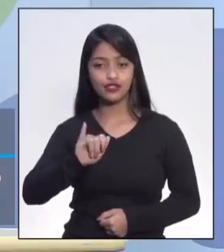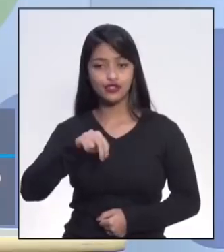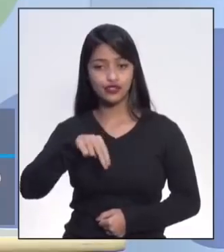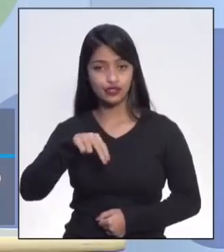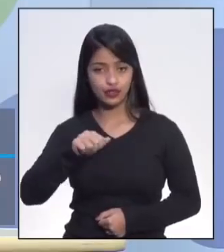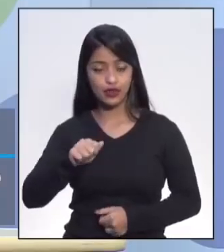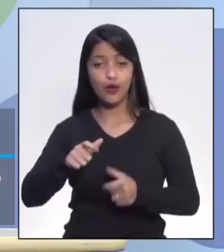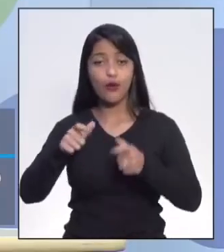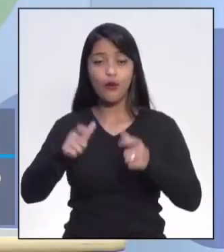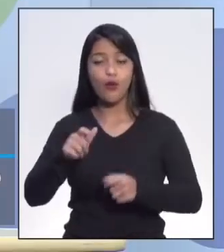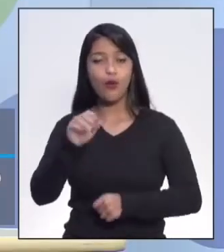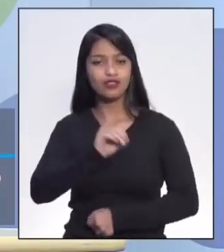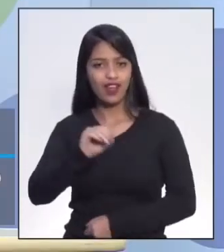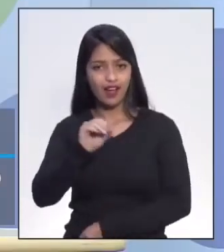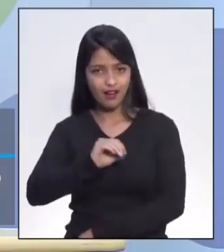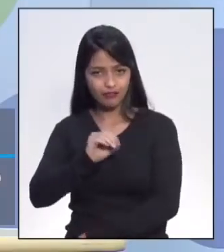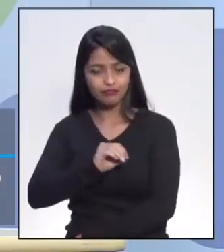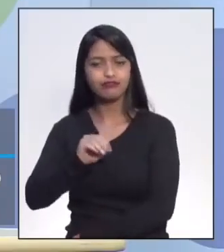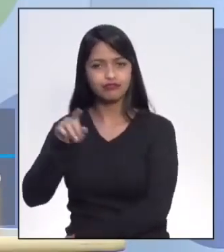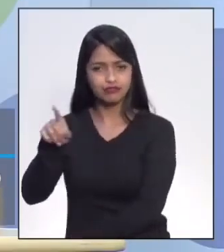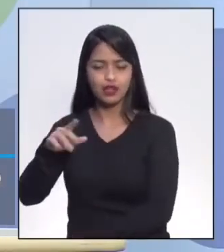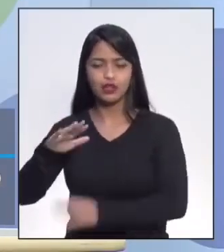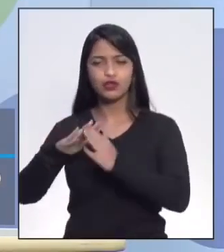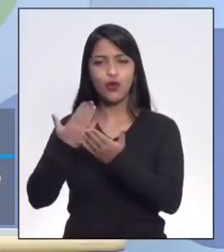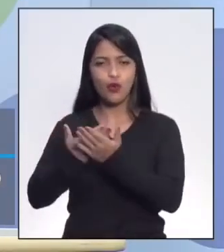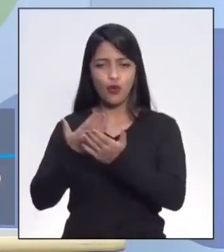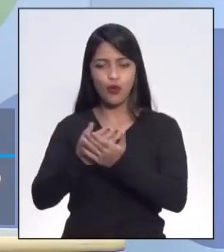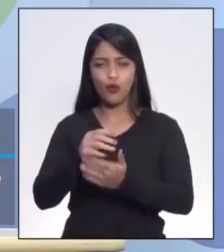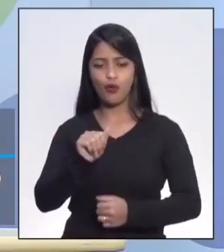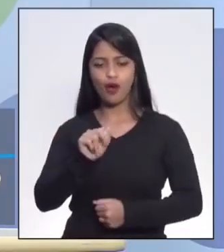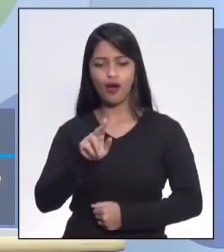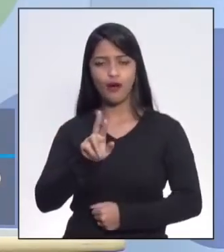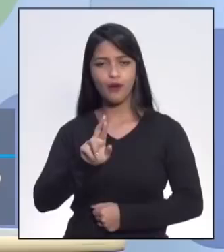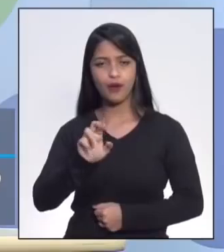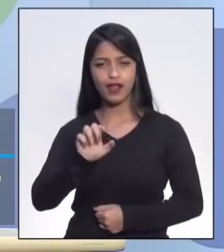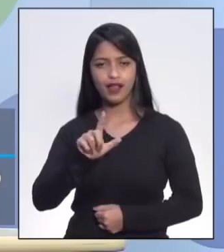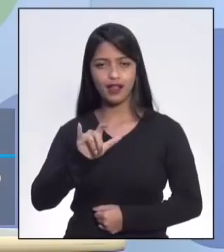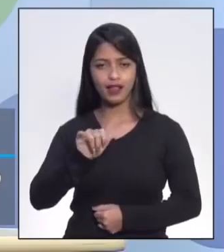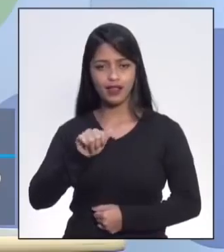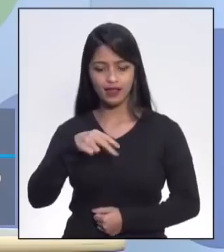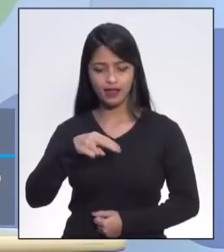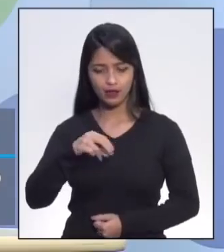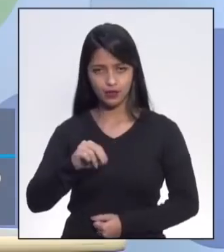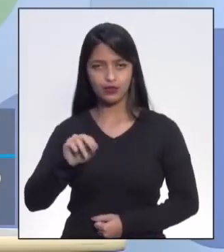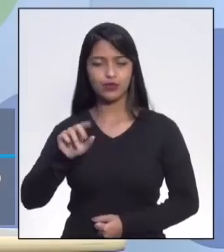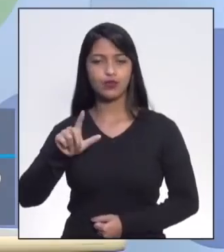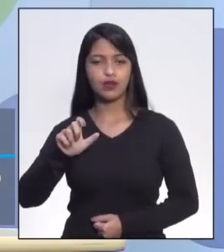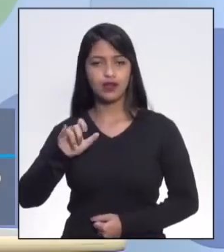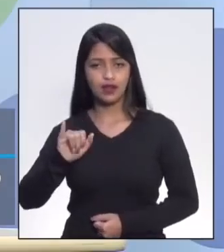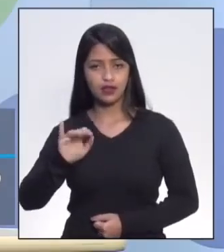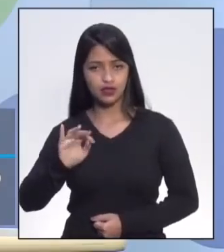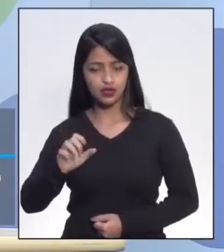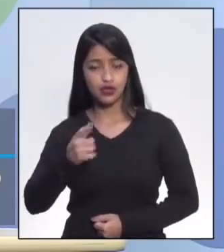lá de Osasco, obrigado, Regina. Tá? A Luísa, cadê